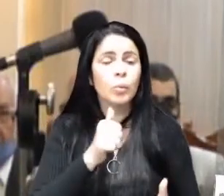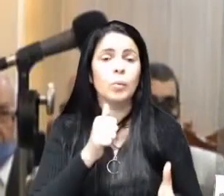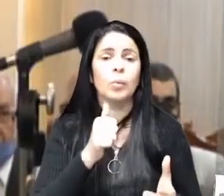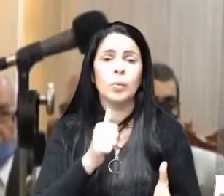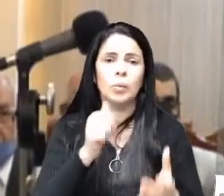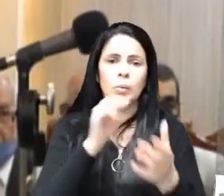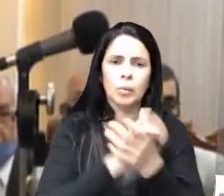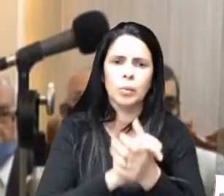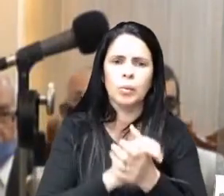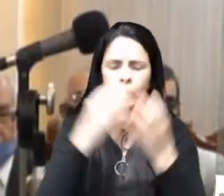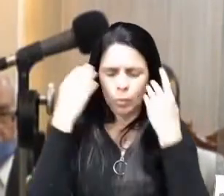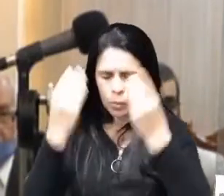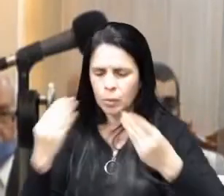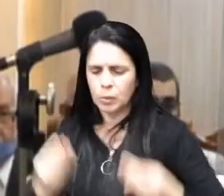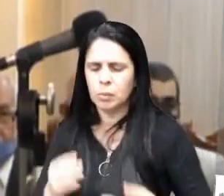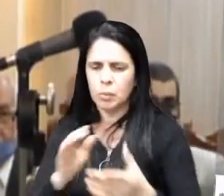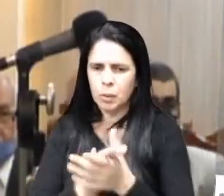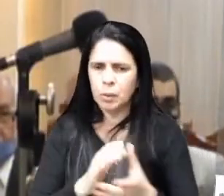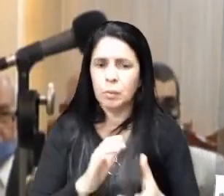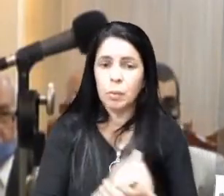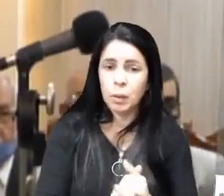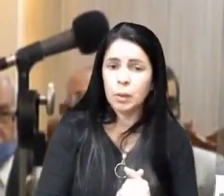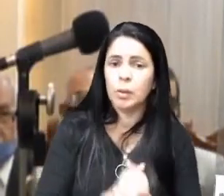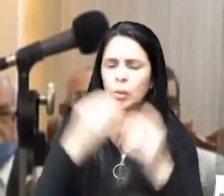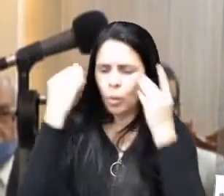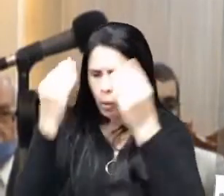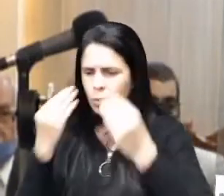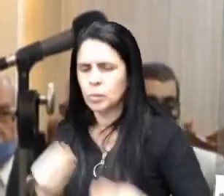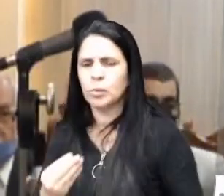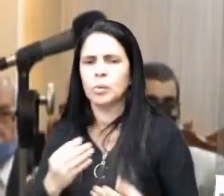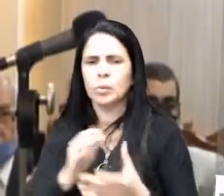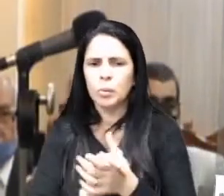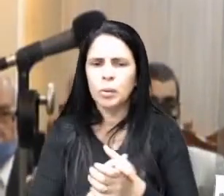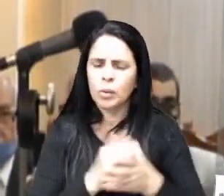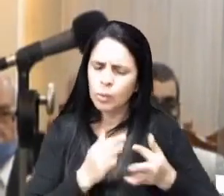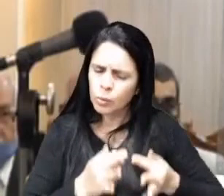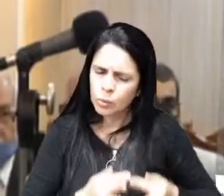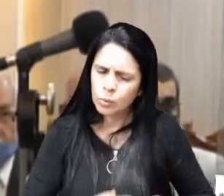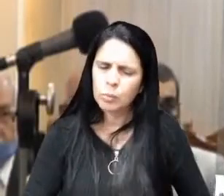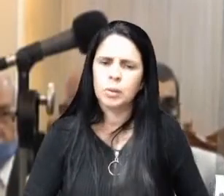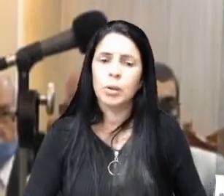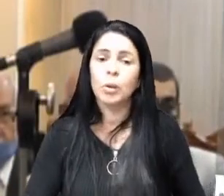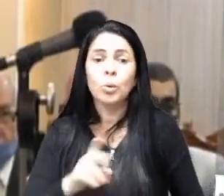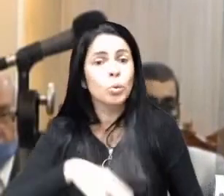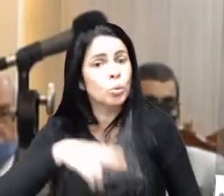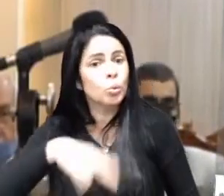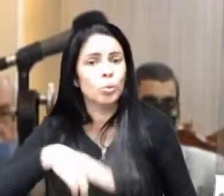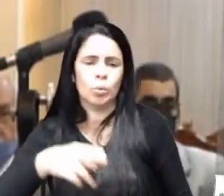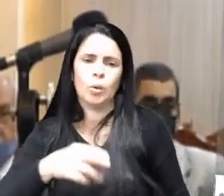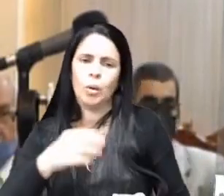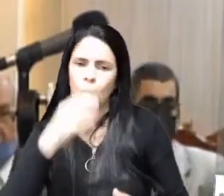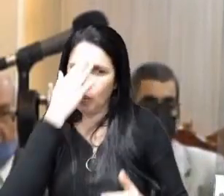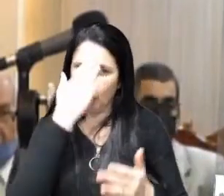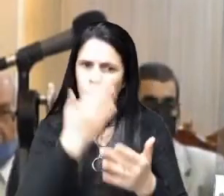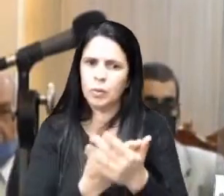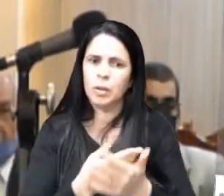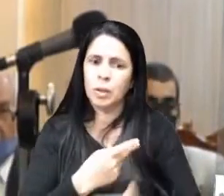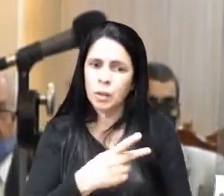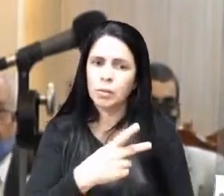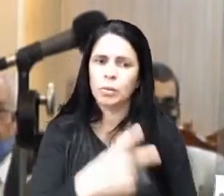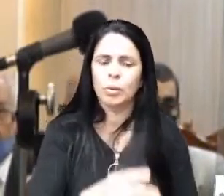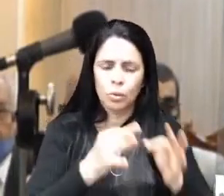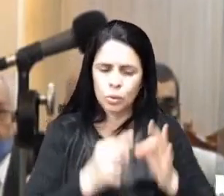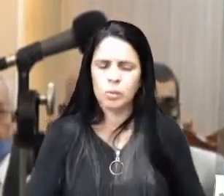sendo humildes. Glória a Deus. Nunca confie na sua justiça própria. Nunca